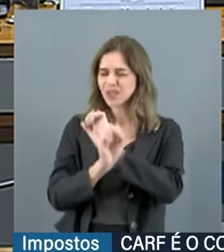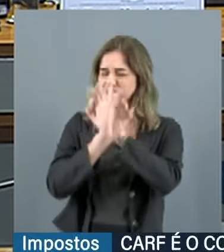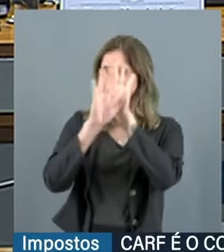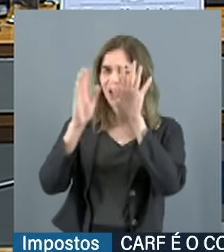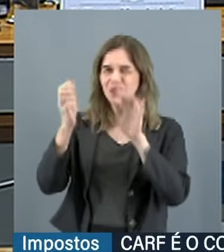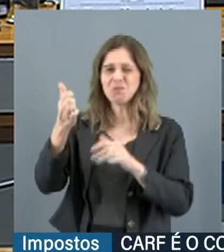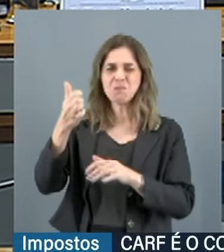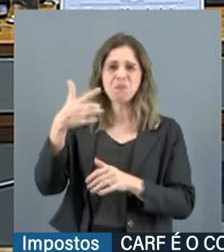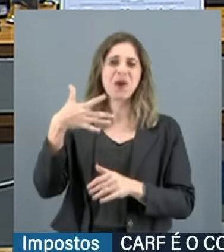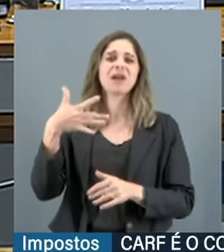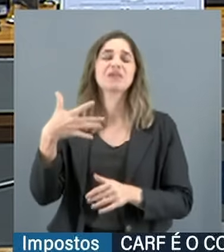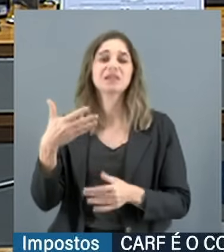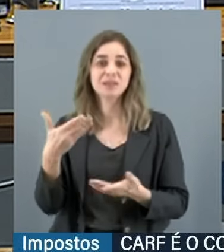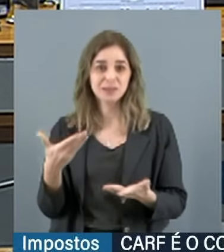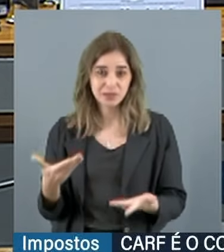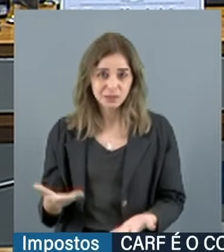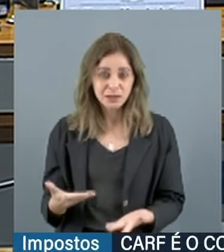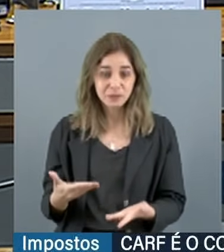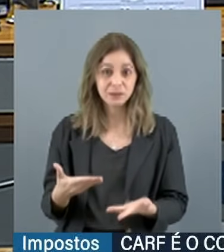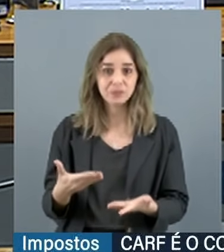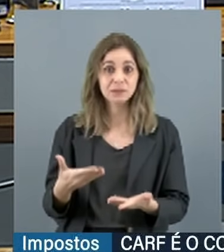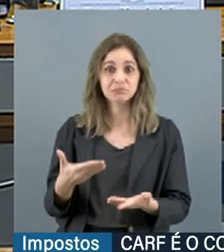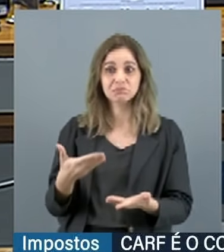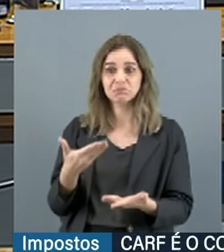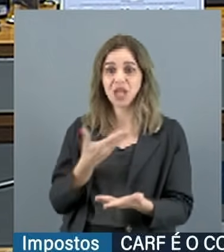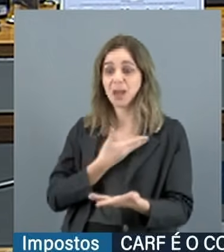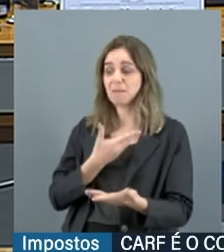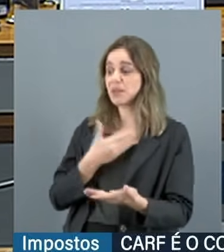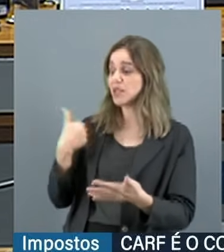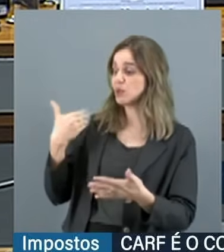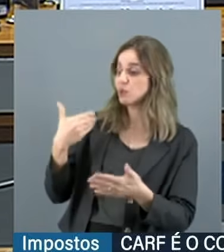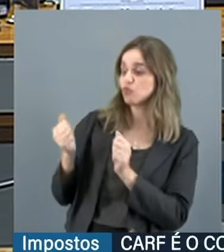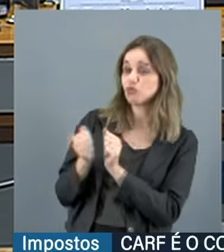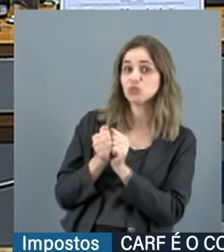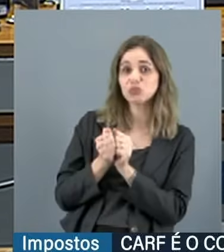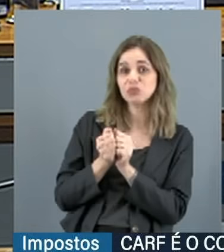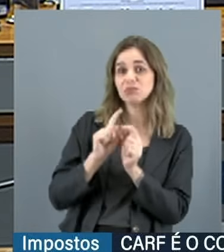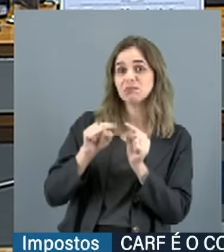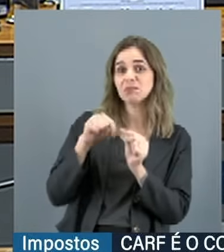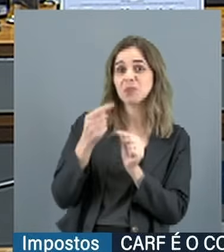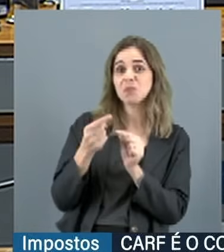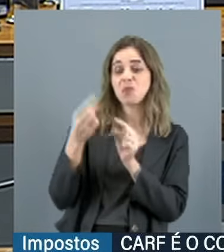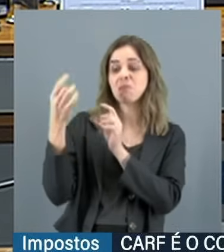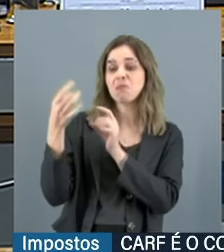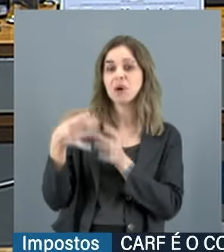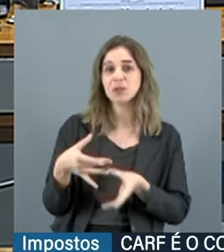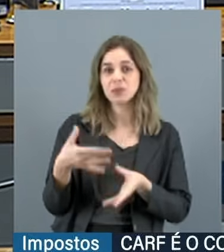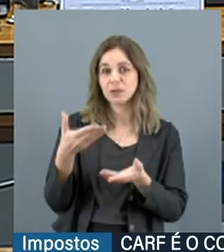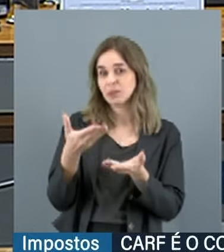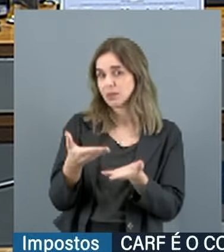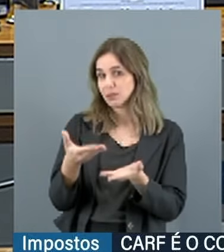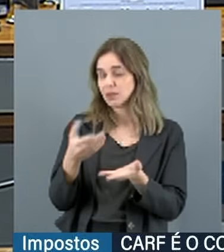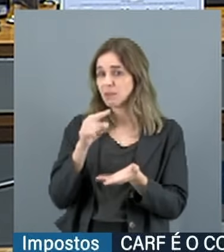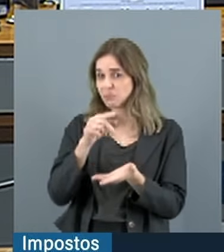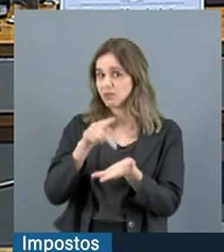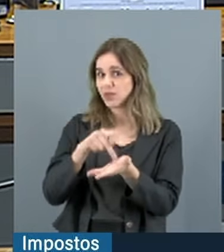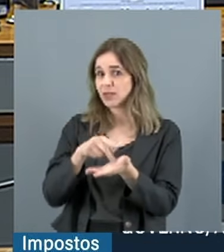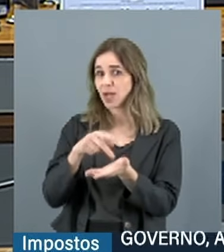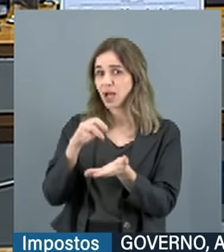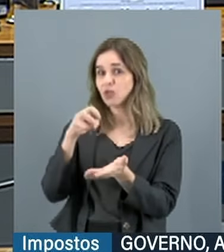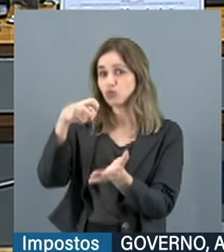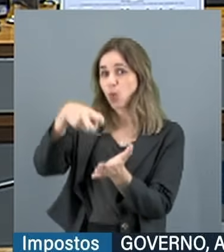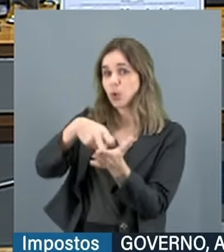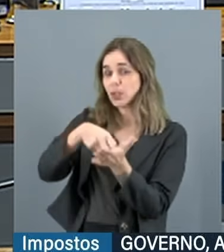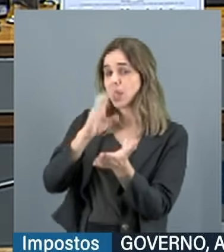vários companheiros que estiveram ao longo, de fato, da sua caminhada. O senhor, na verdade, é condenado e